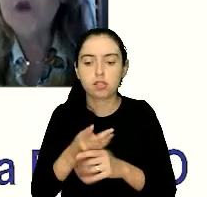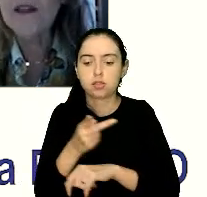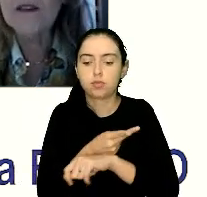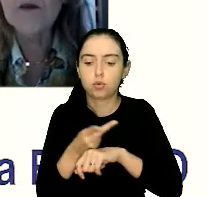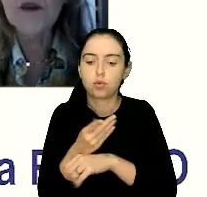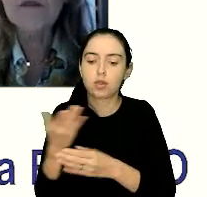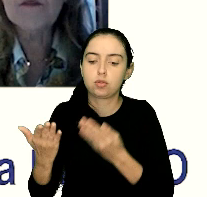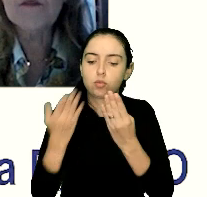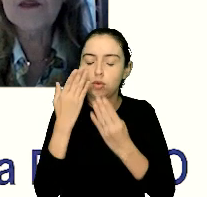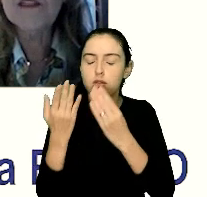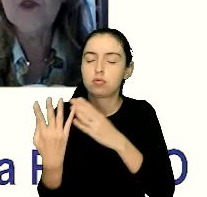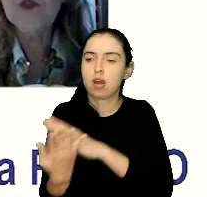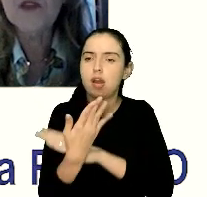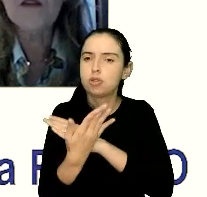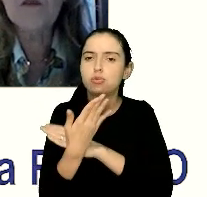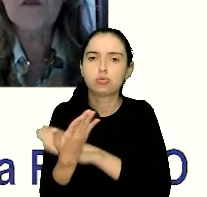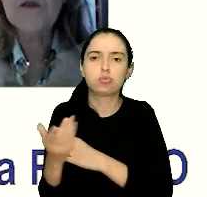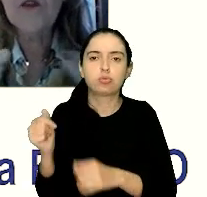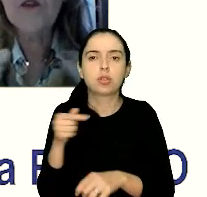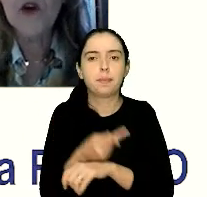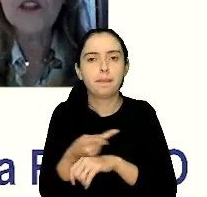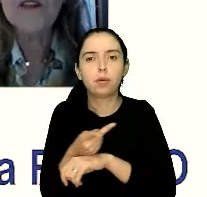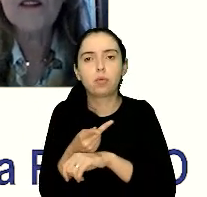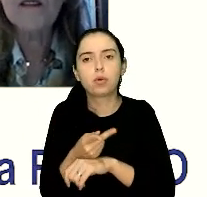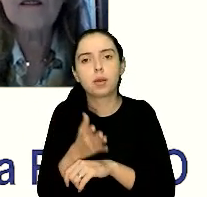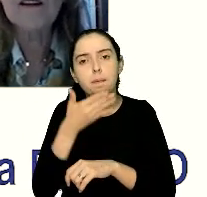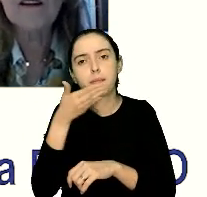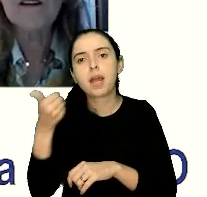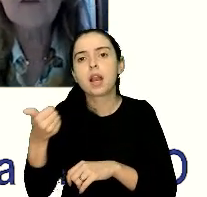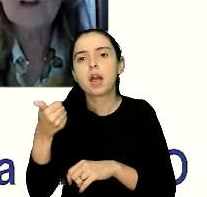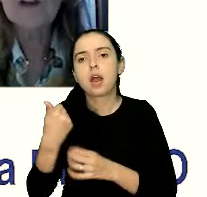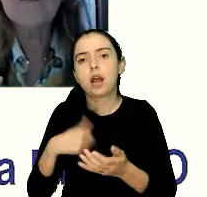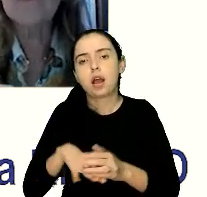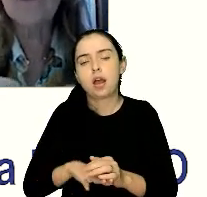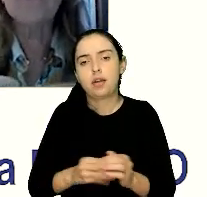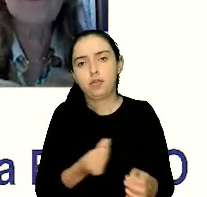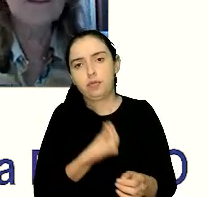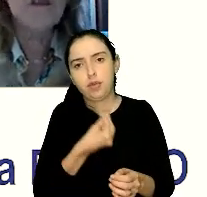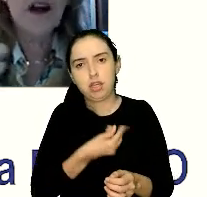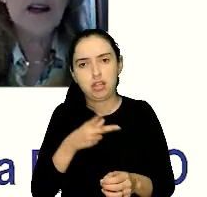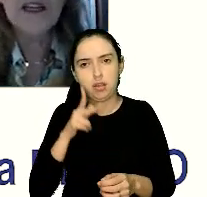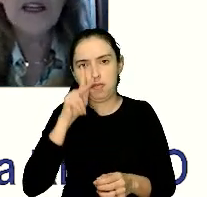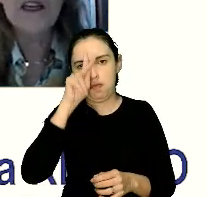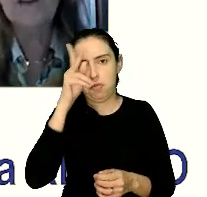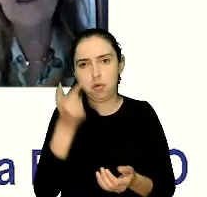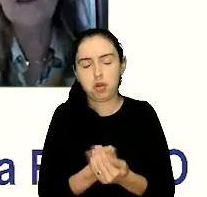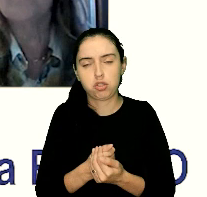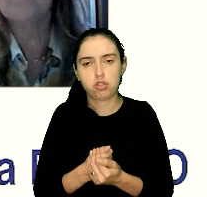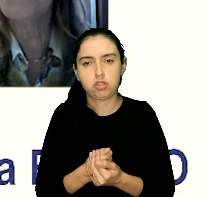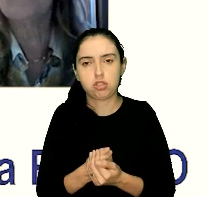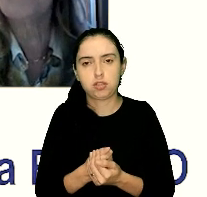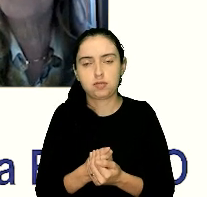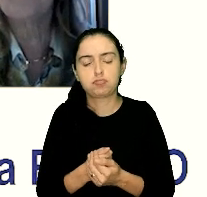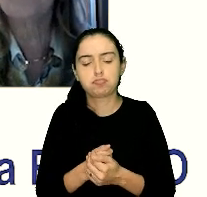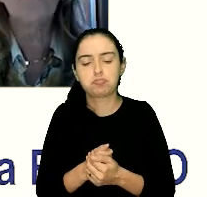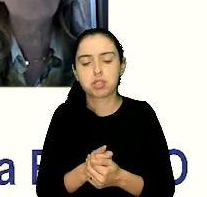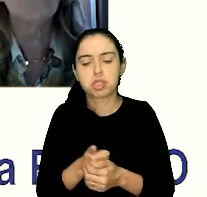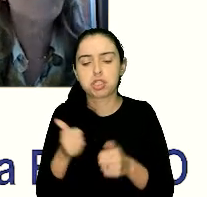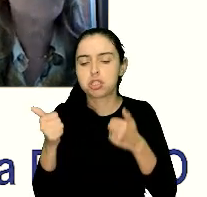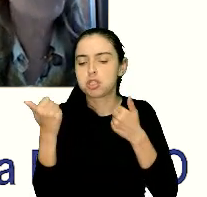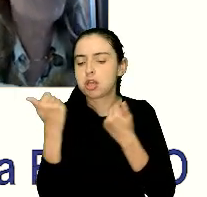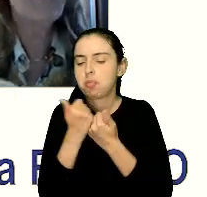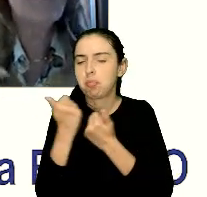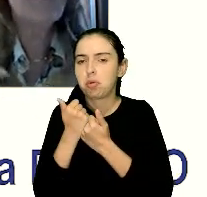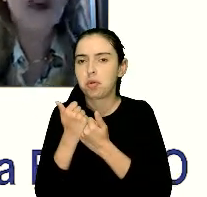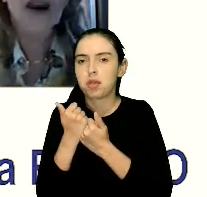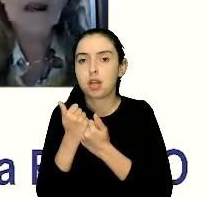procuram ajuda, não é? Para se tornarem mais fortes, né? Para preservarem aquilo que tem de